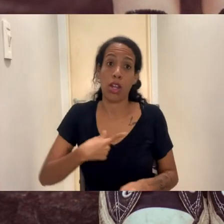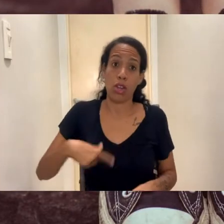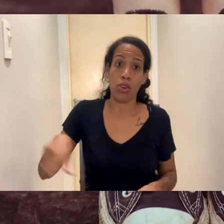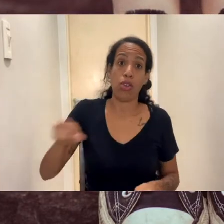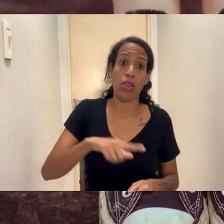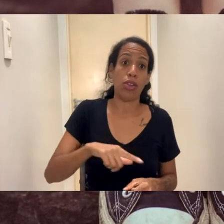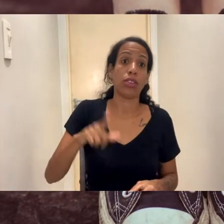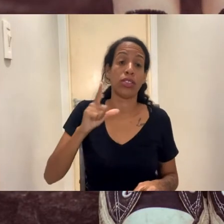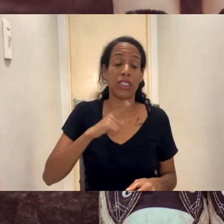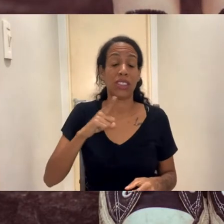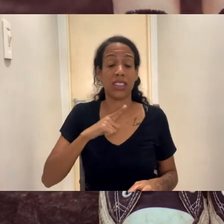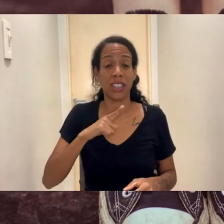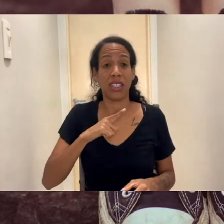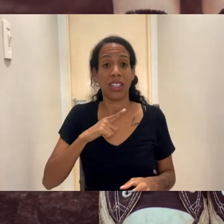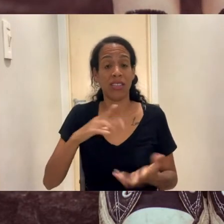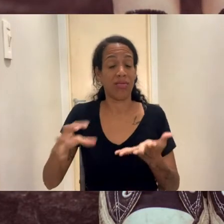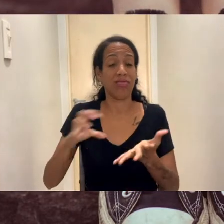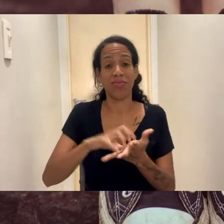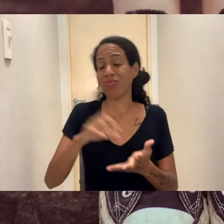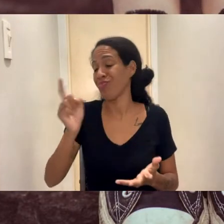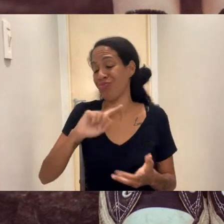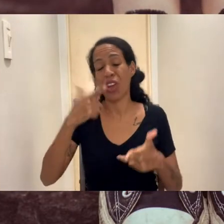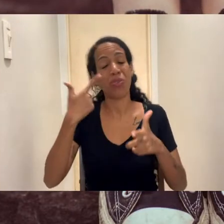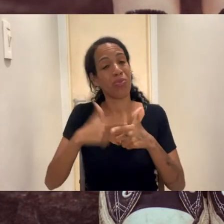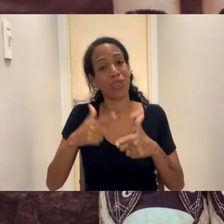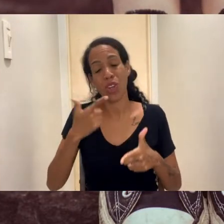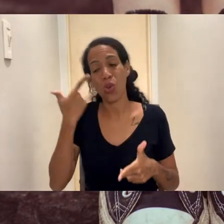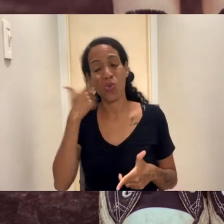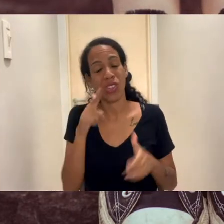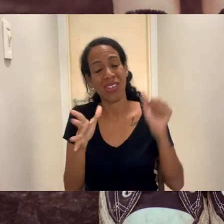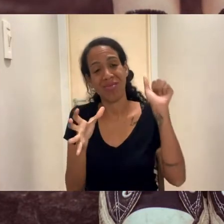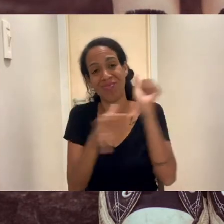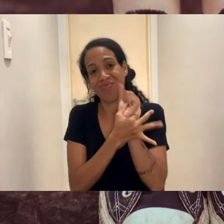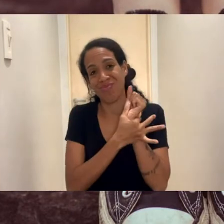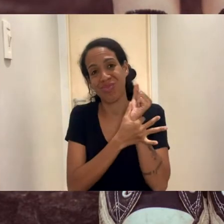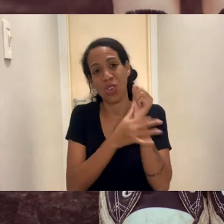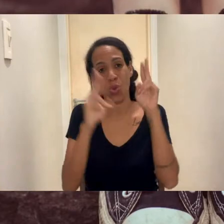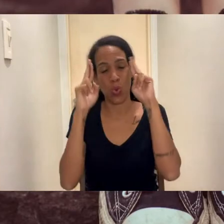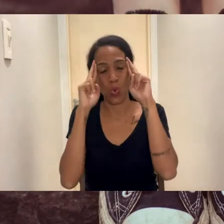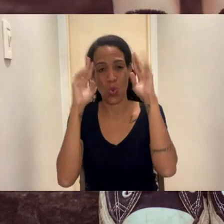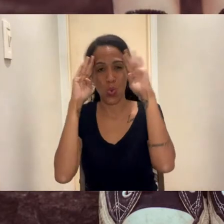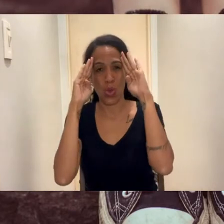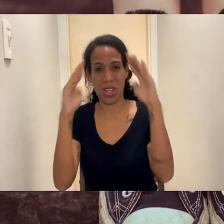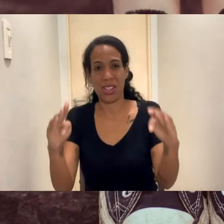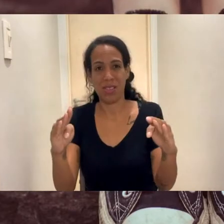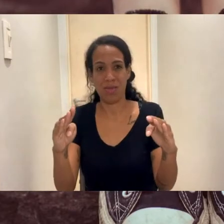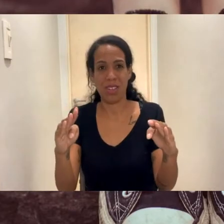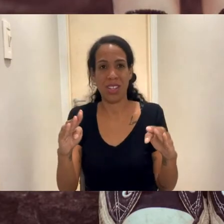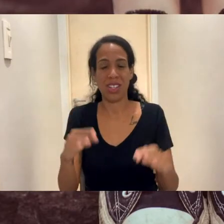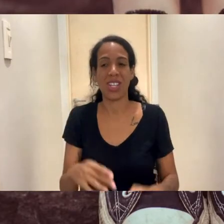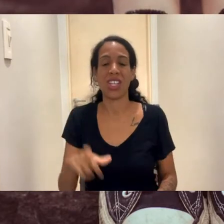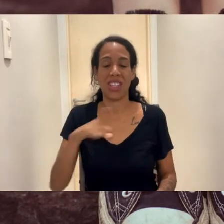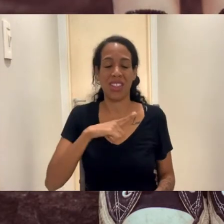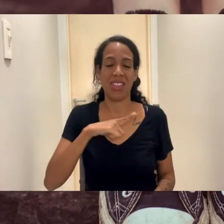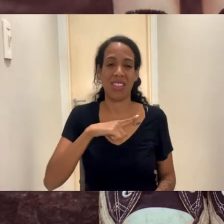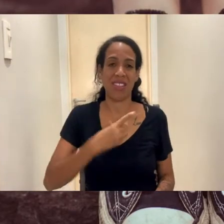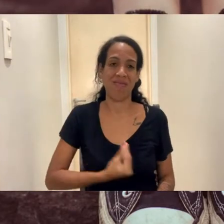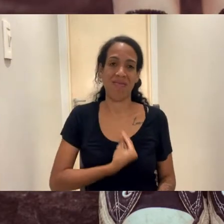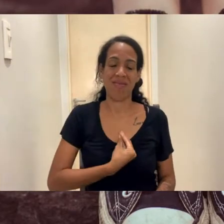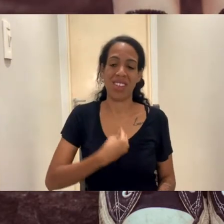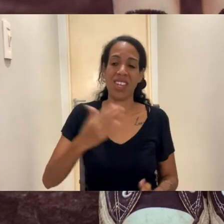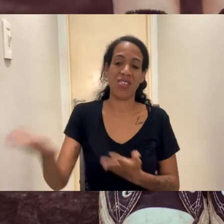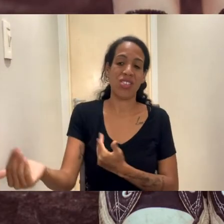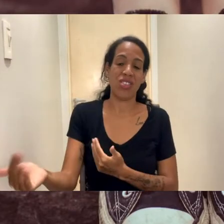determinações que estão no Estatuto não são suficientes para garantir o respeito à condição peculiar que têm os adolescentes e